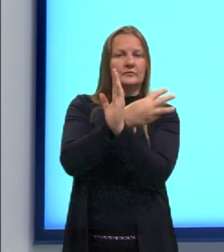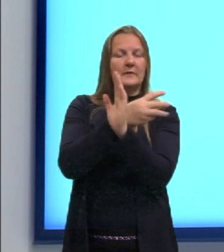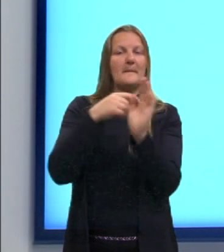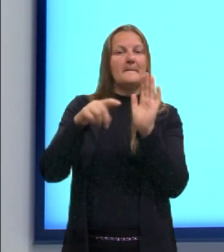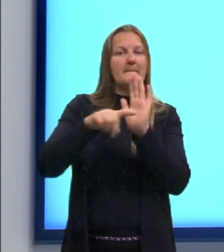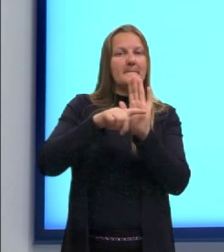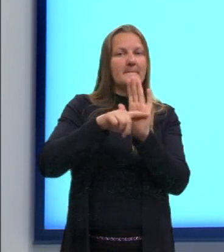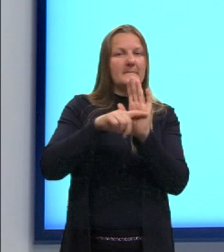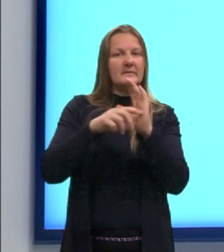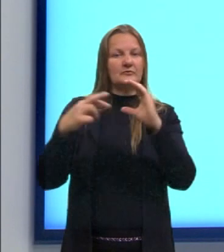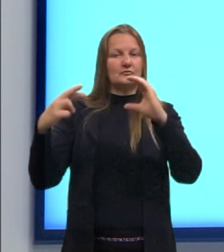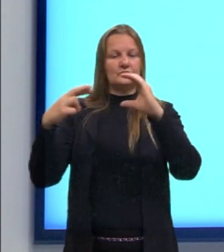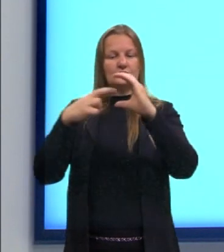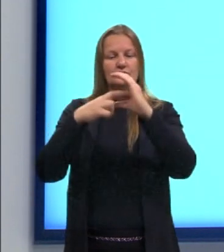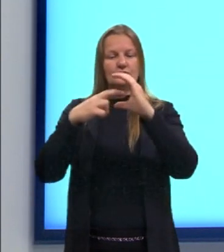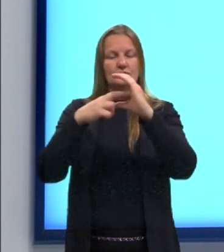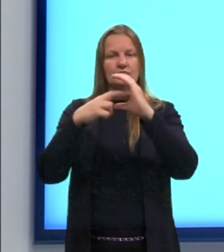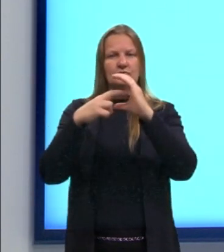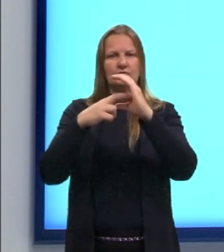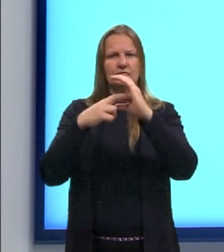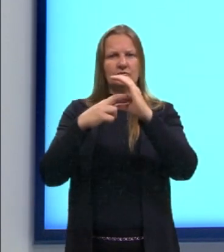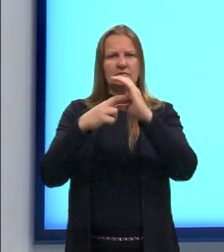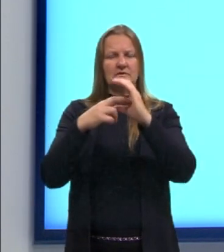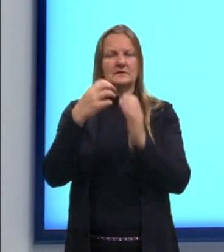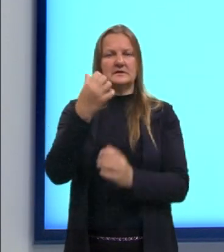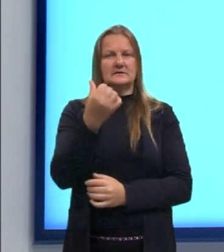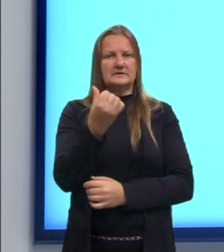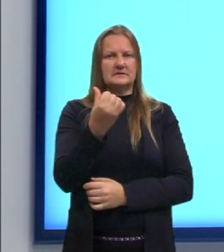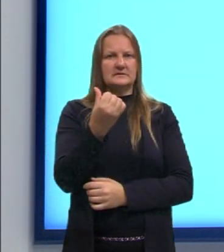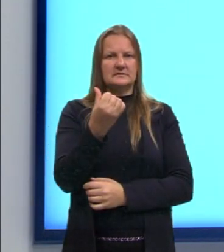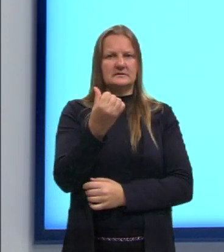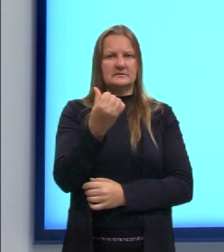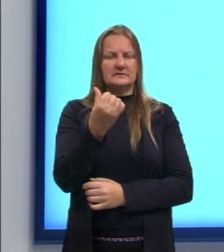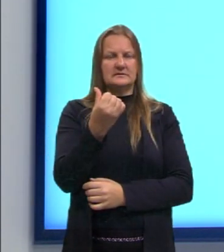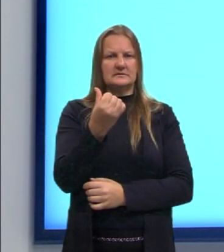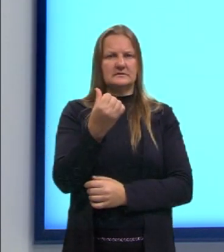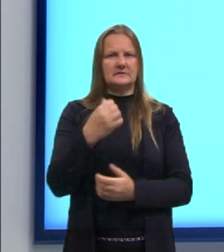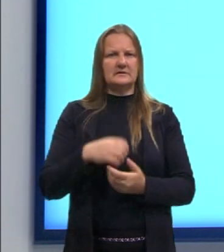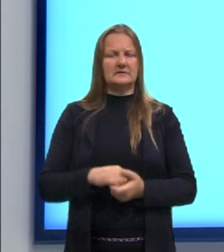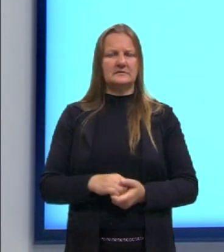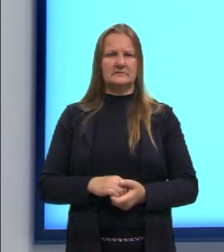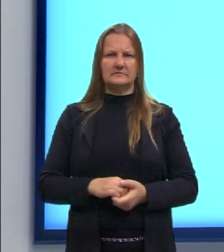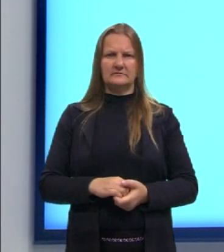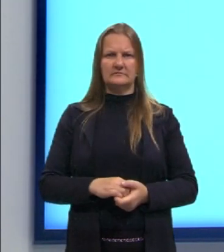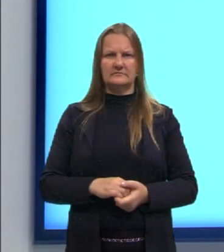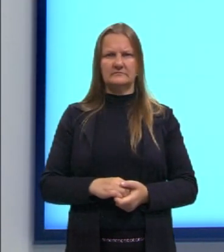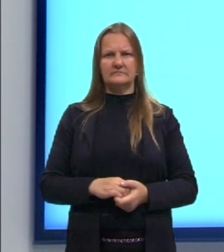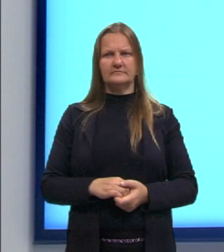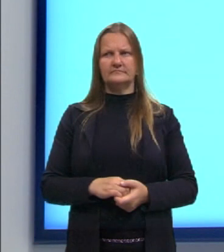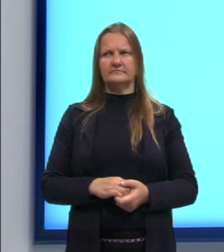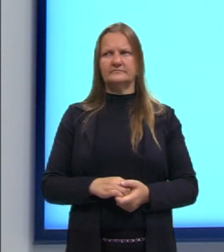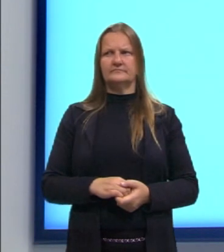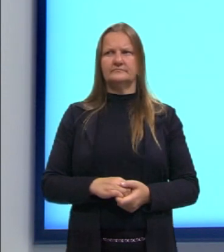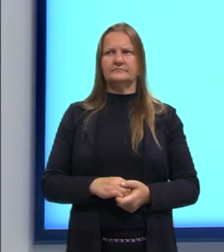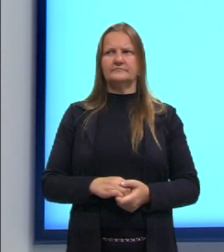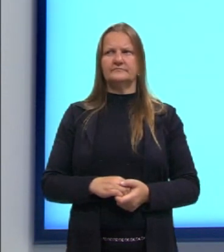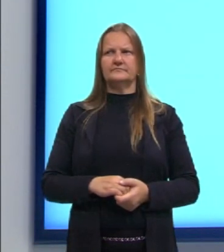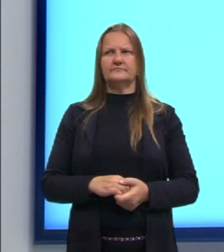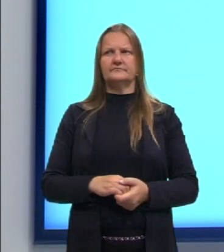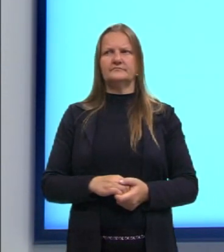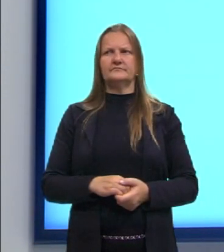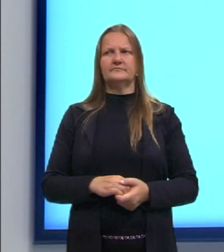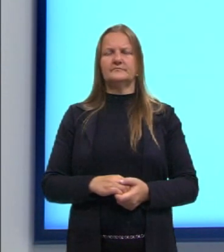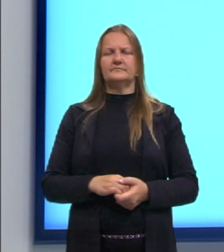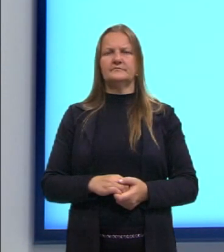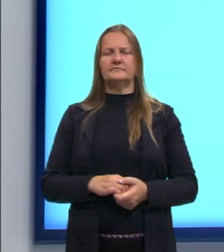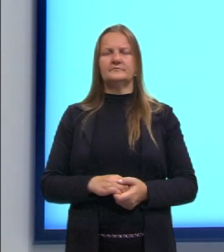raio, o raio ele vai permanecer, né, sendo 6. Nós não teríamos um raio negativo. Então, o raio continua sendo